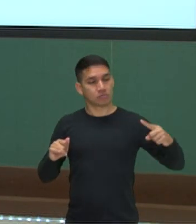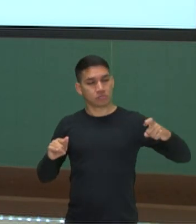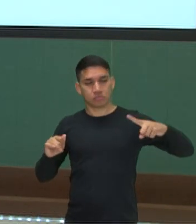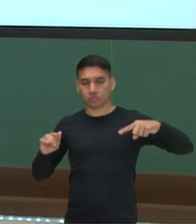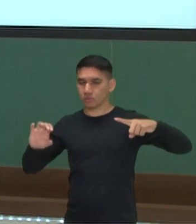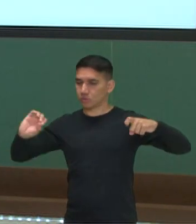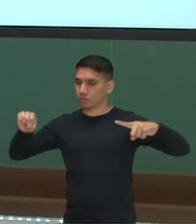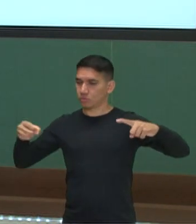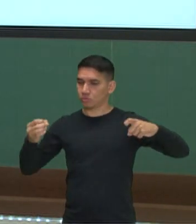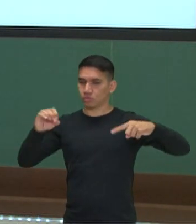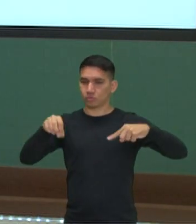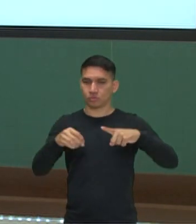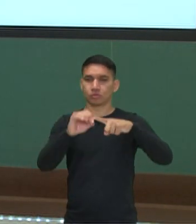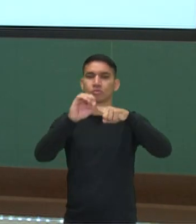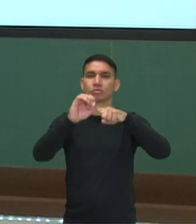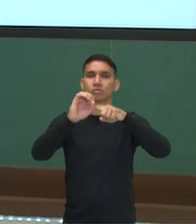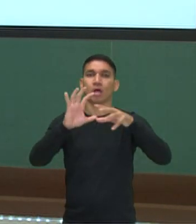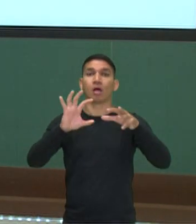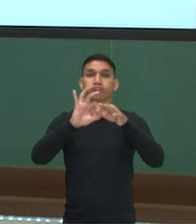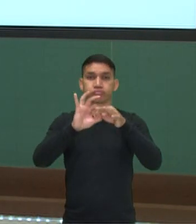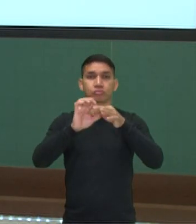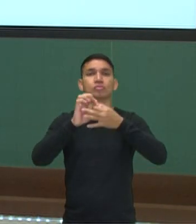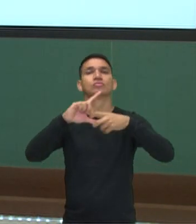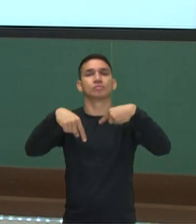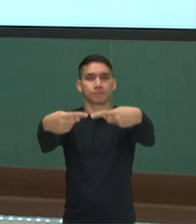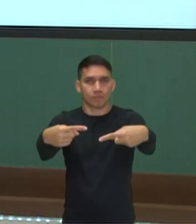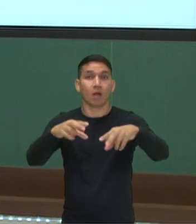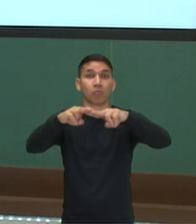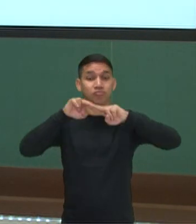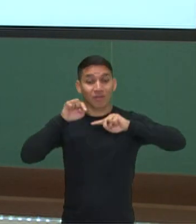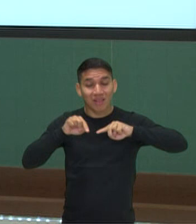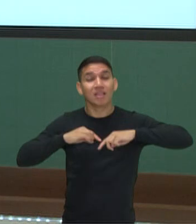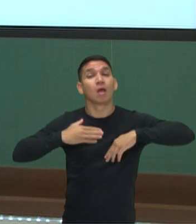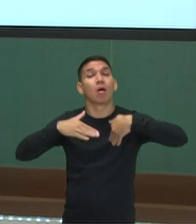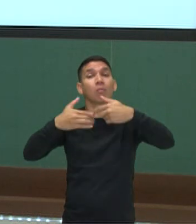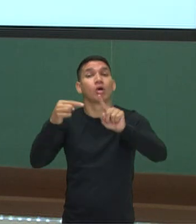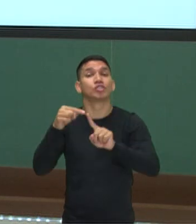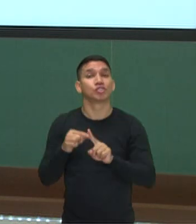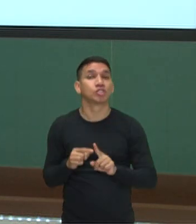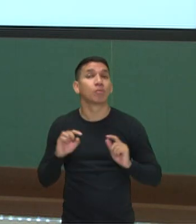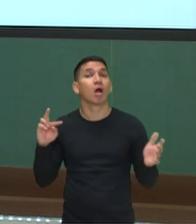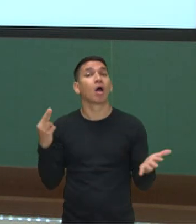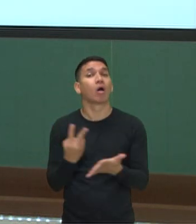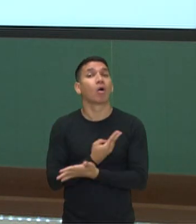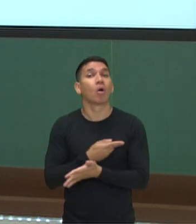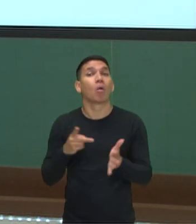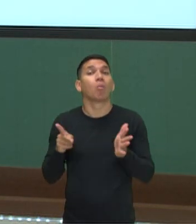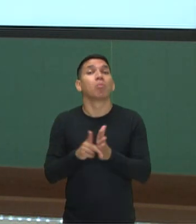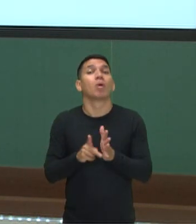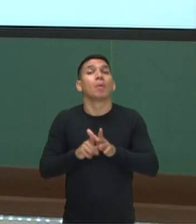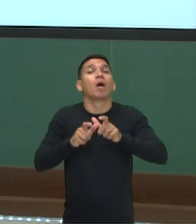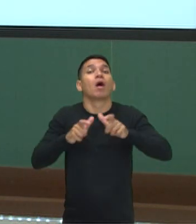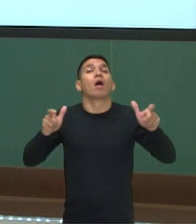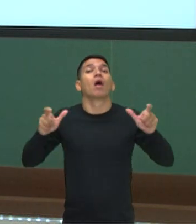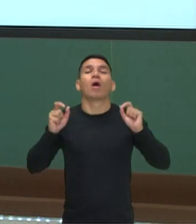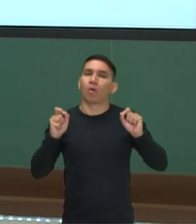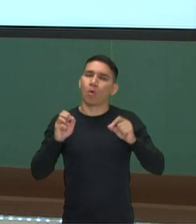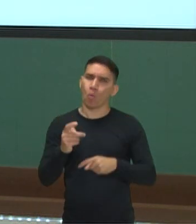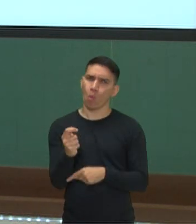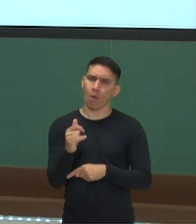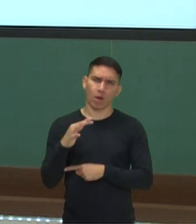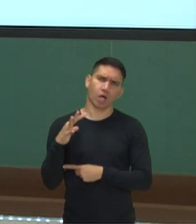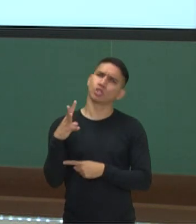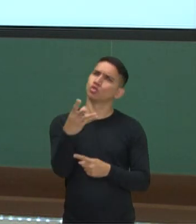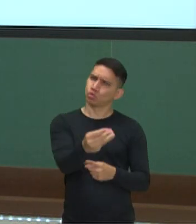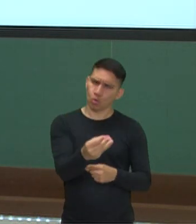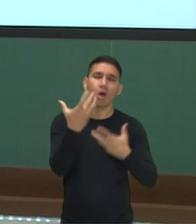óvulo. Então é por isso que esse tipo de processo reprodutivo, ele acontece com a maioria, quase todos,